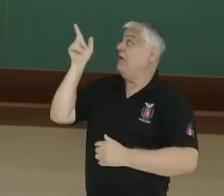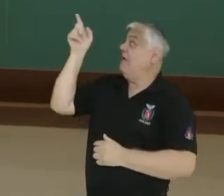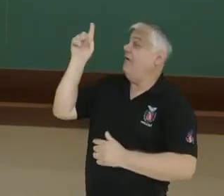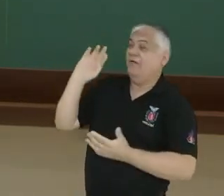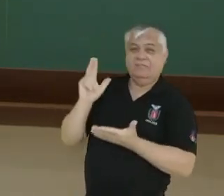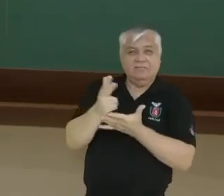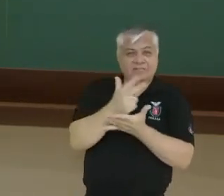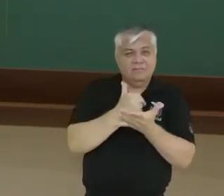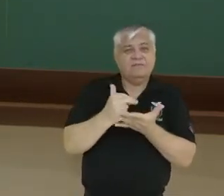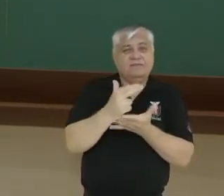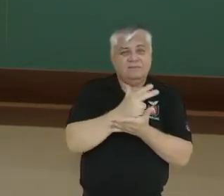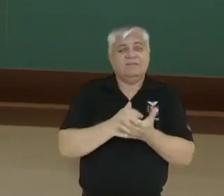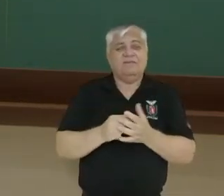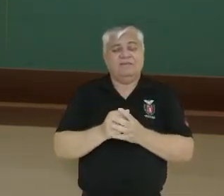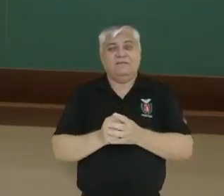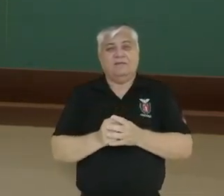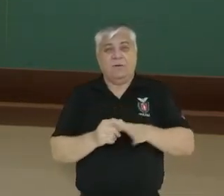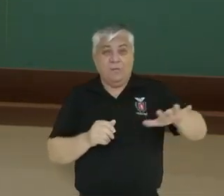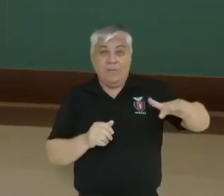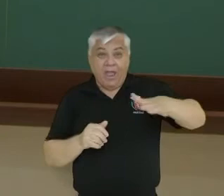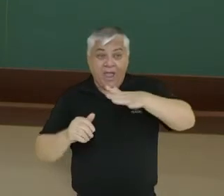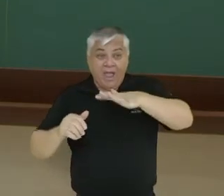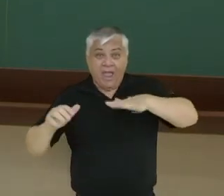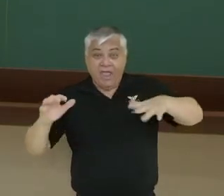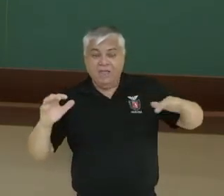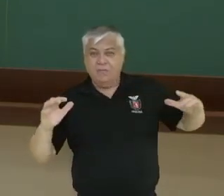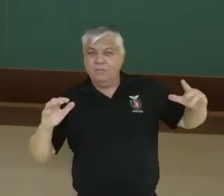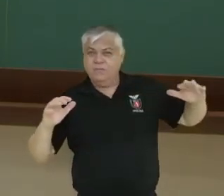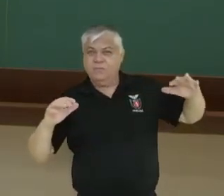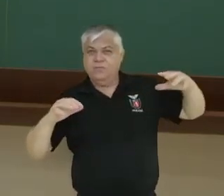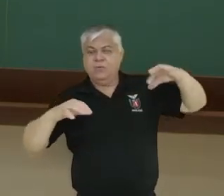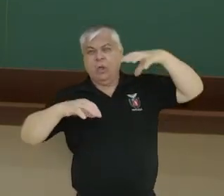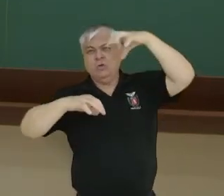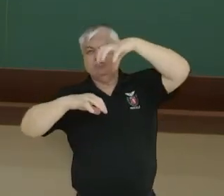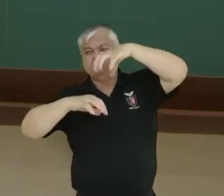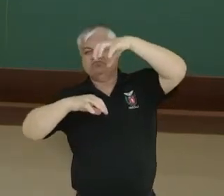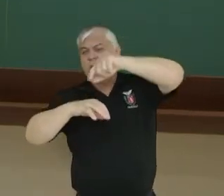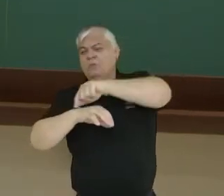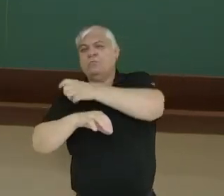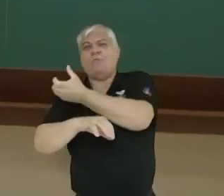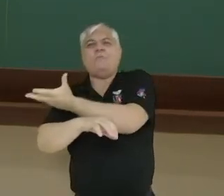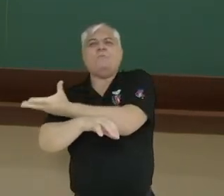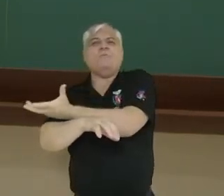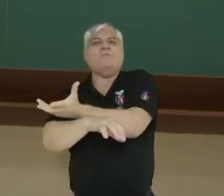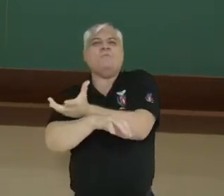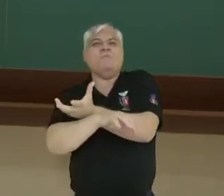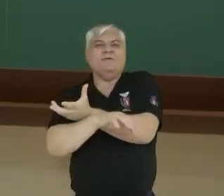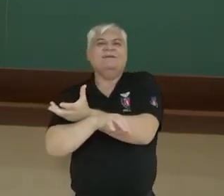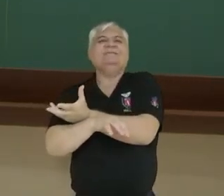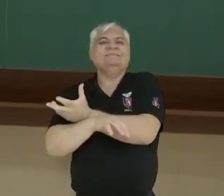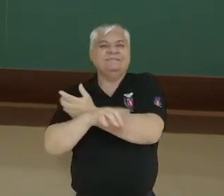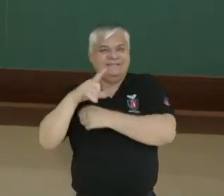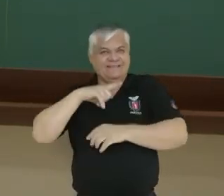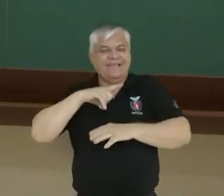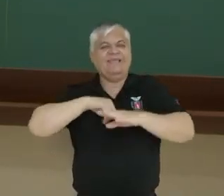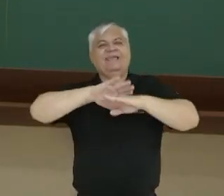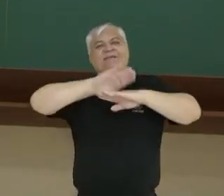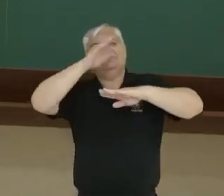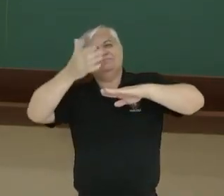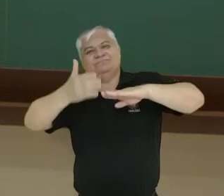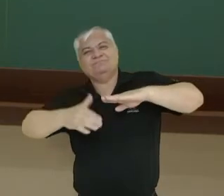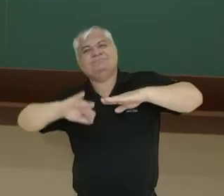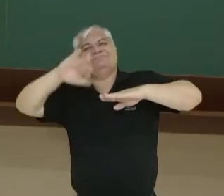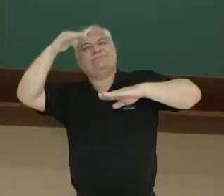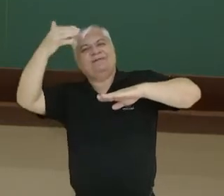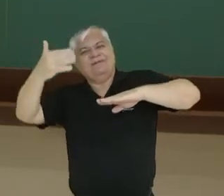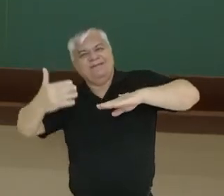influência do mar, do oceano em algumas partes, e em outras a influência é menor, porque a gente vai ter barreiras de